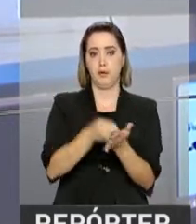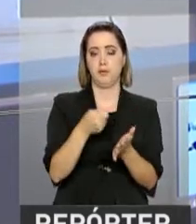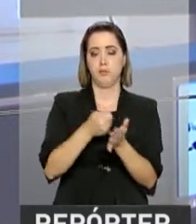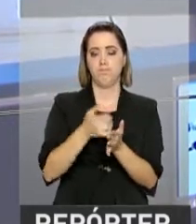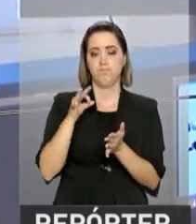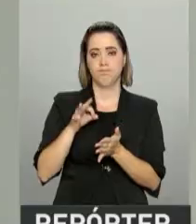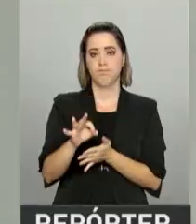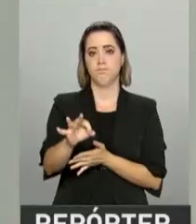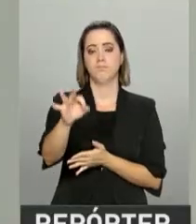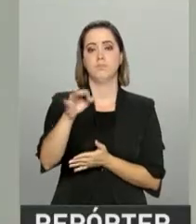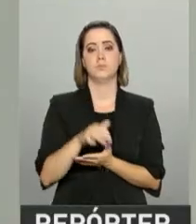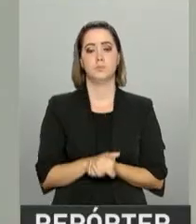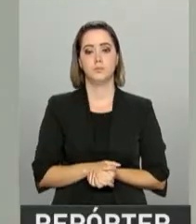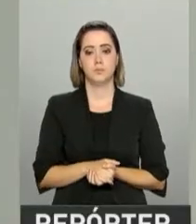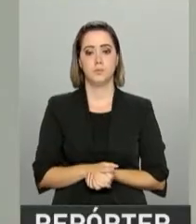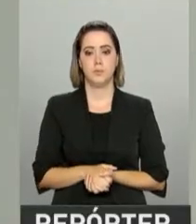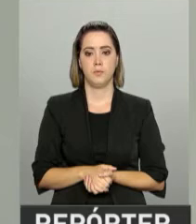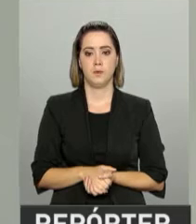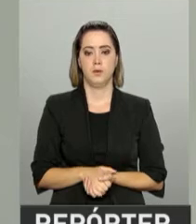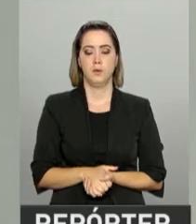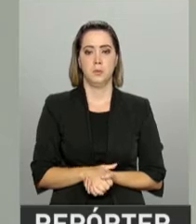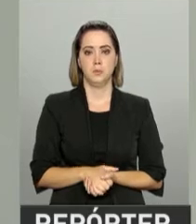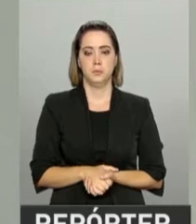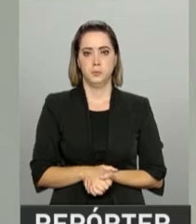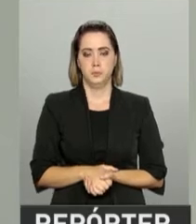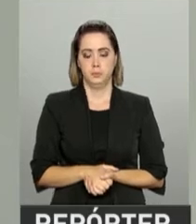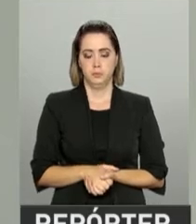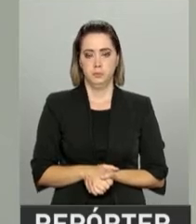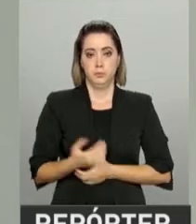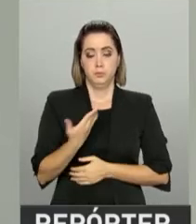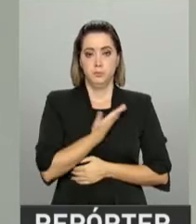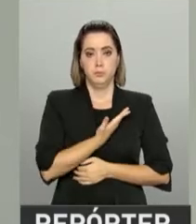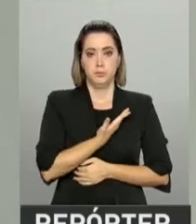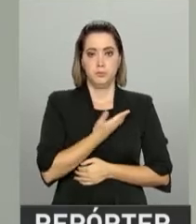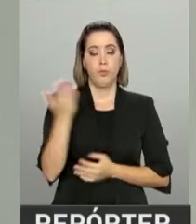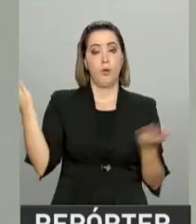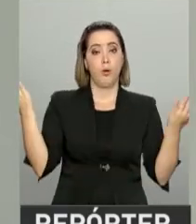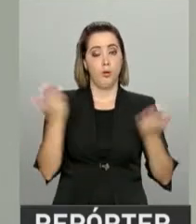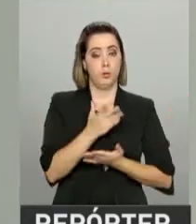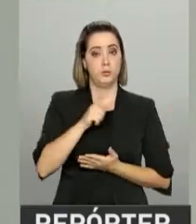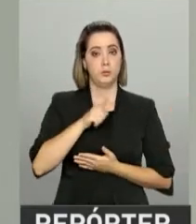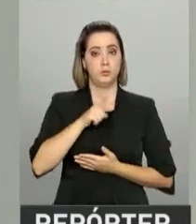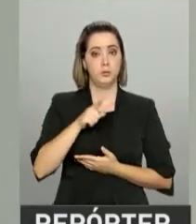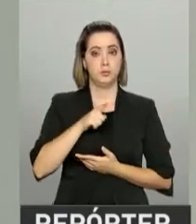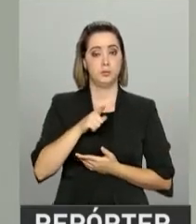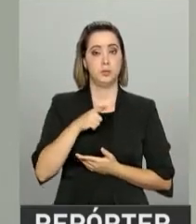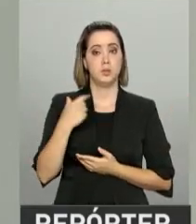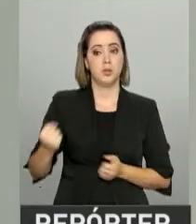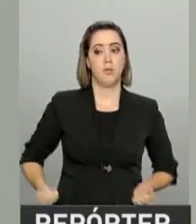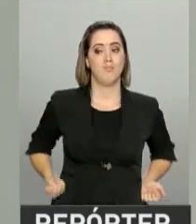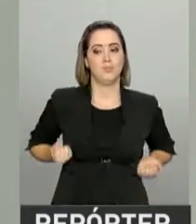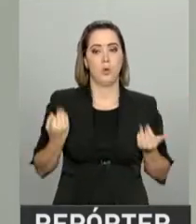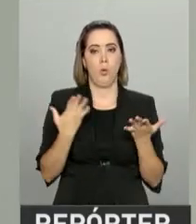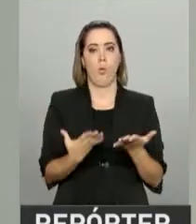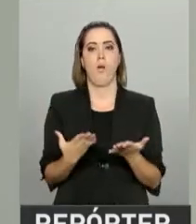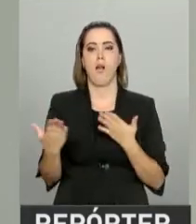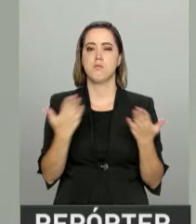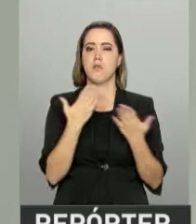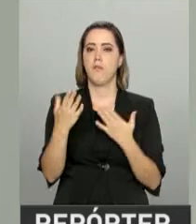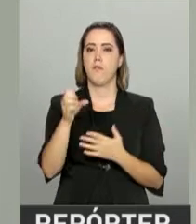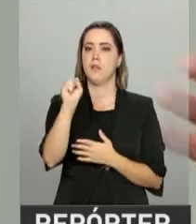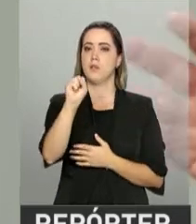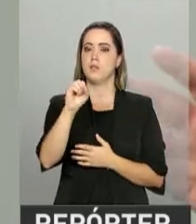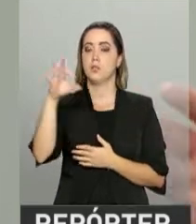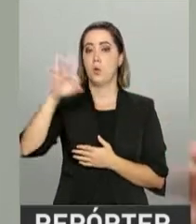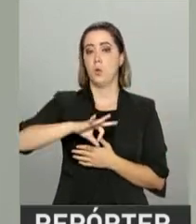pensões hoje em uma despesa da previdência que fica na faixa de 8% do clique esse valor ele vai entender